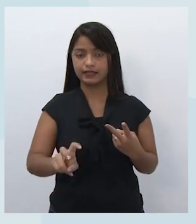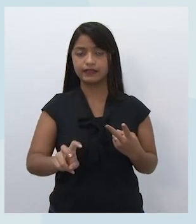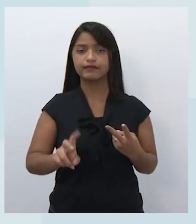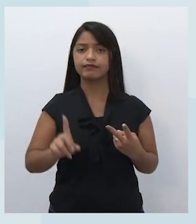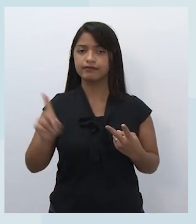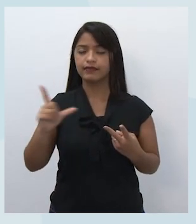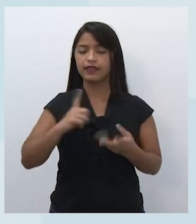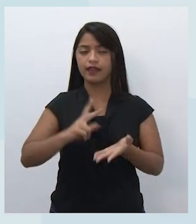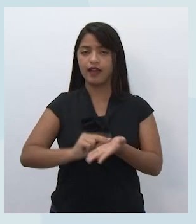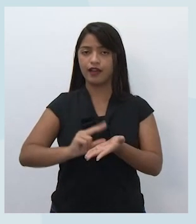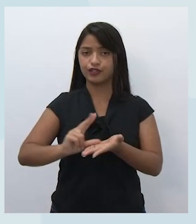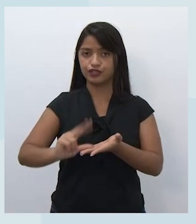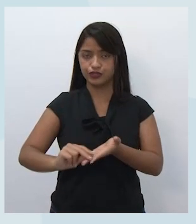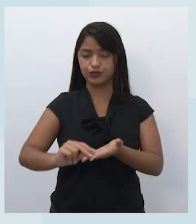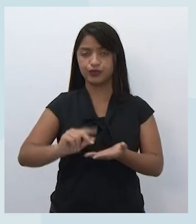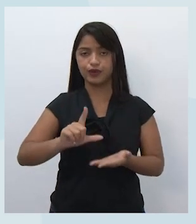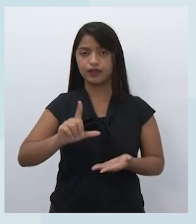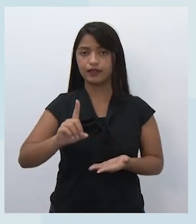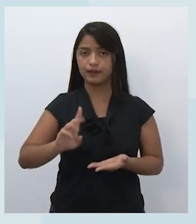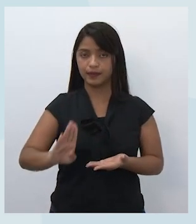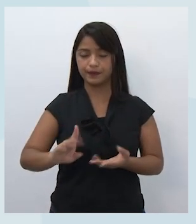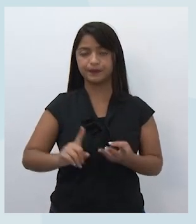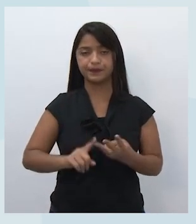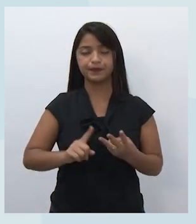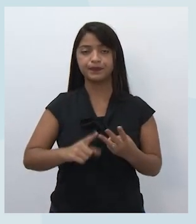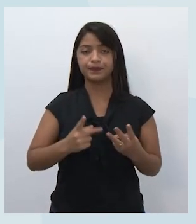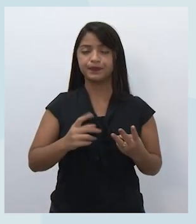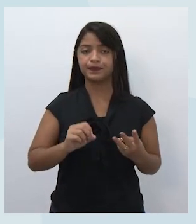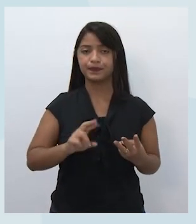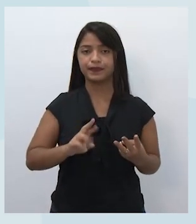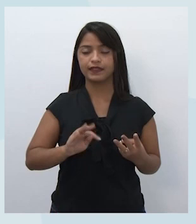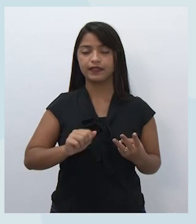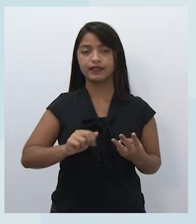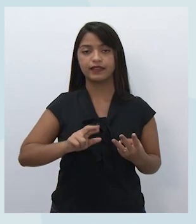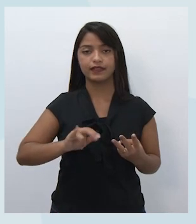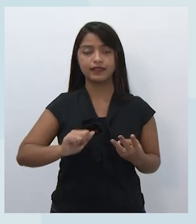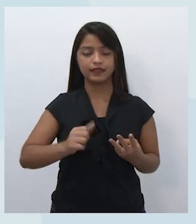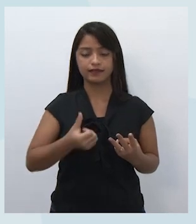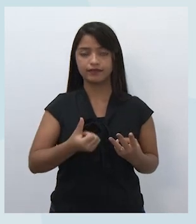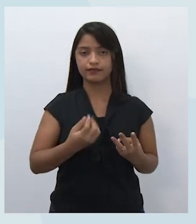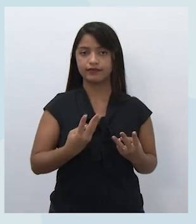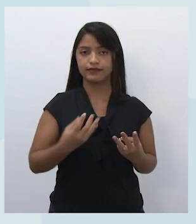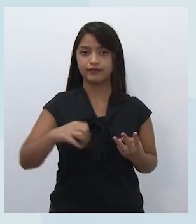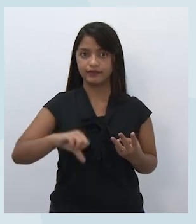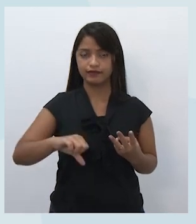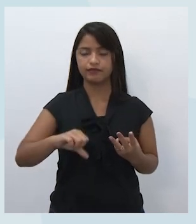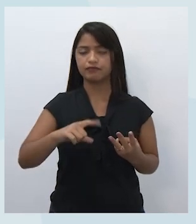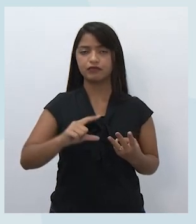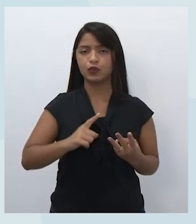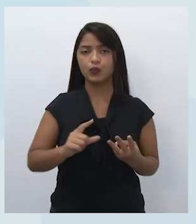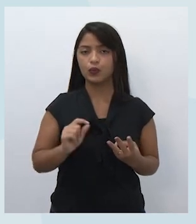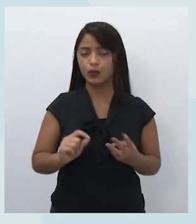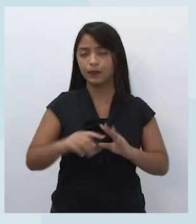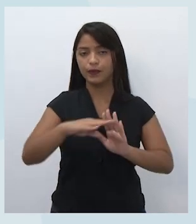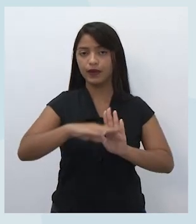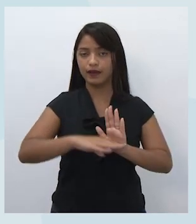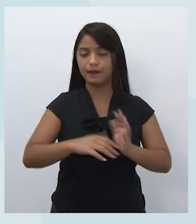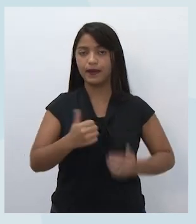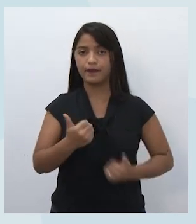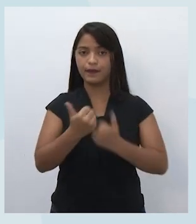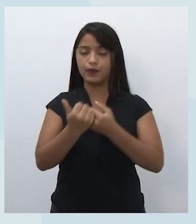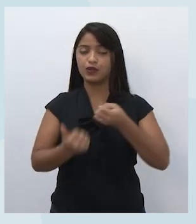alguns artigos da LDB, a Portaria 649, que institui o Programa de Apoio ao Novo